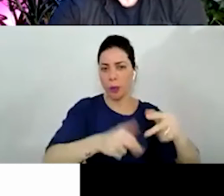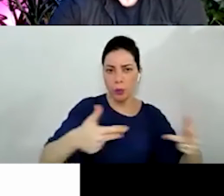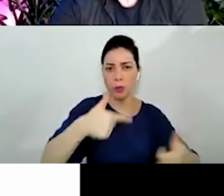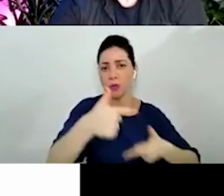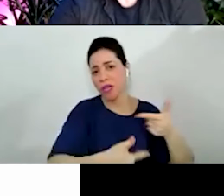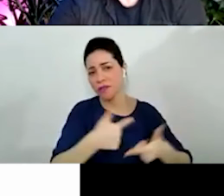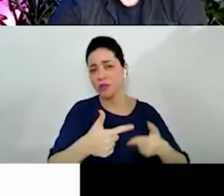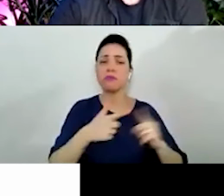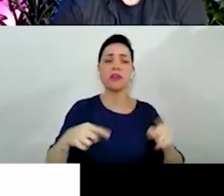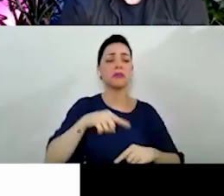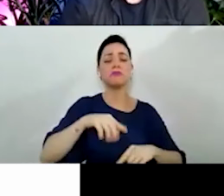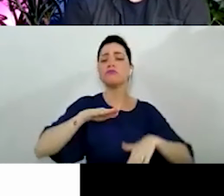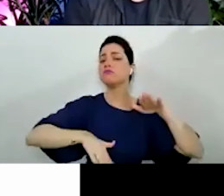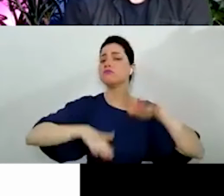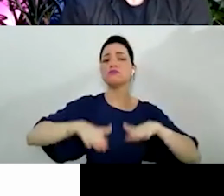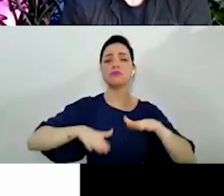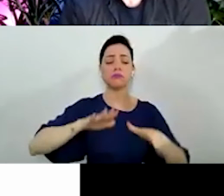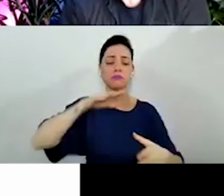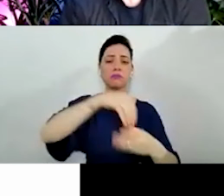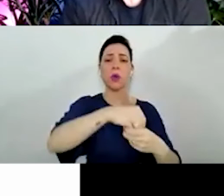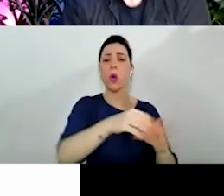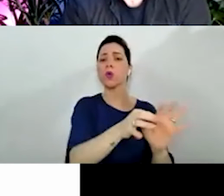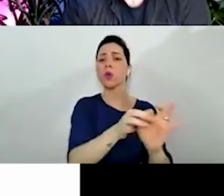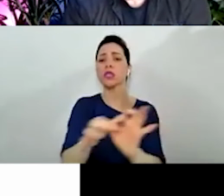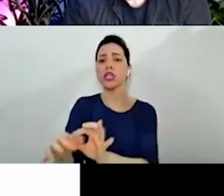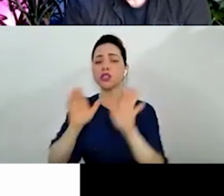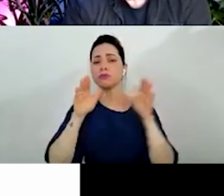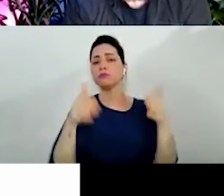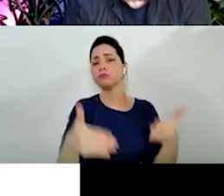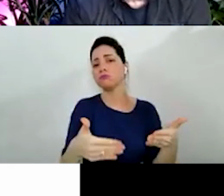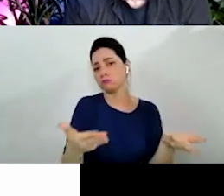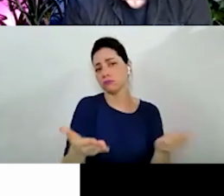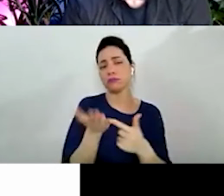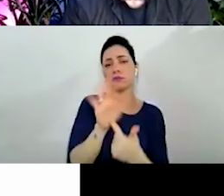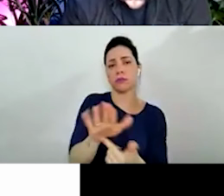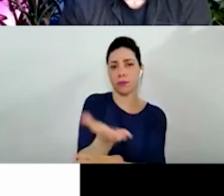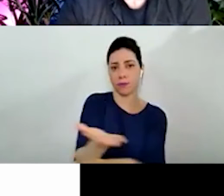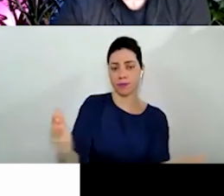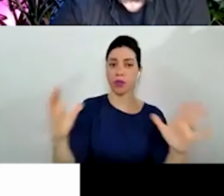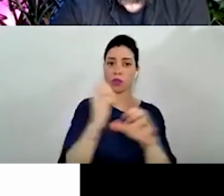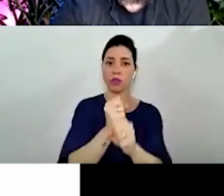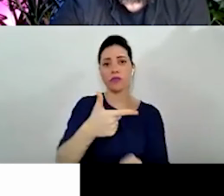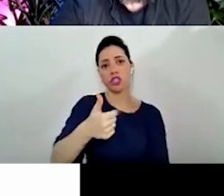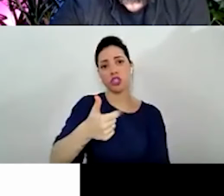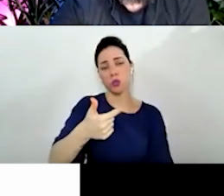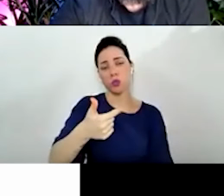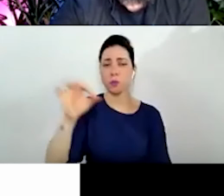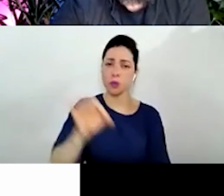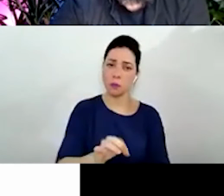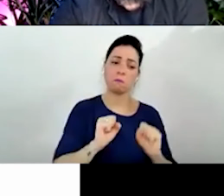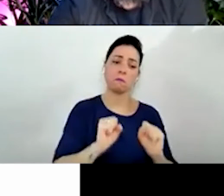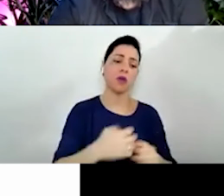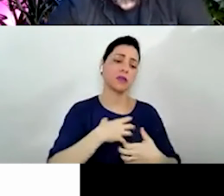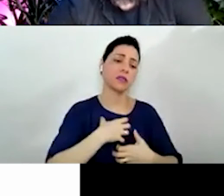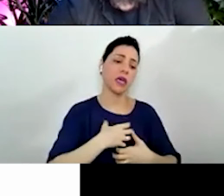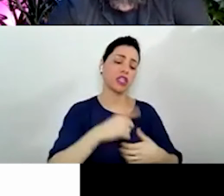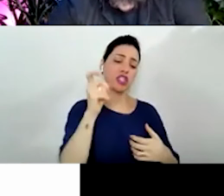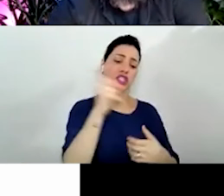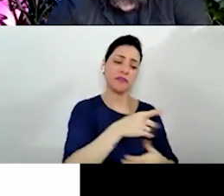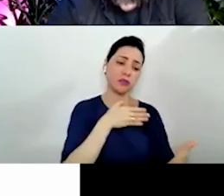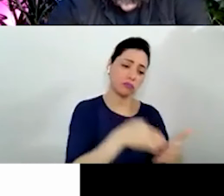isso era muito relativo isso era dentro de um contexto específico e foi apresentado por que esses 20 a gente pode ter investido cuidar de um lugar e pode não